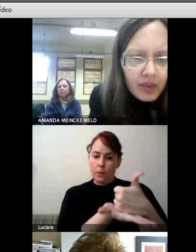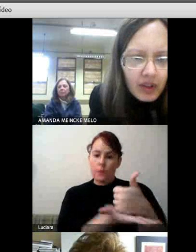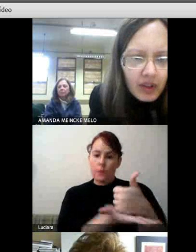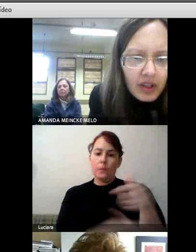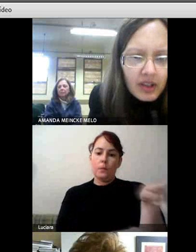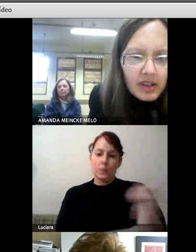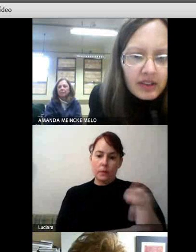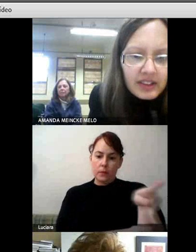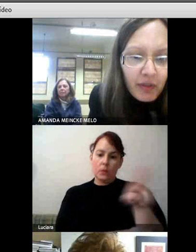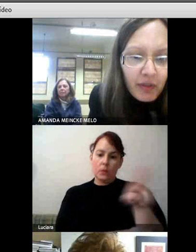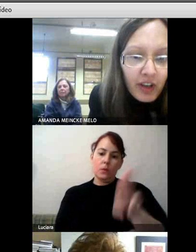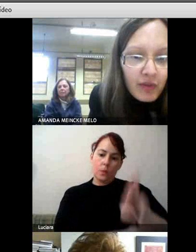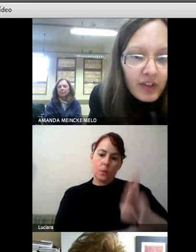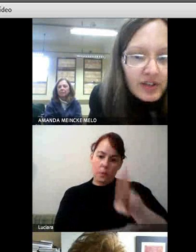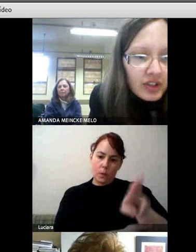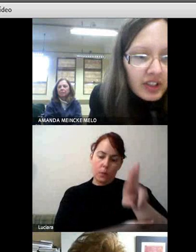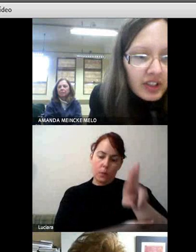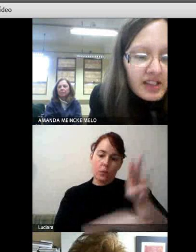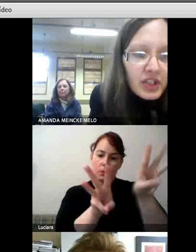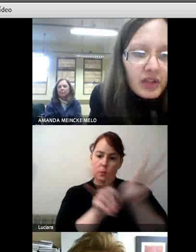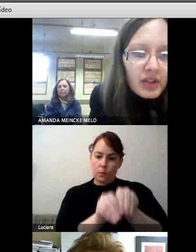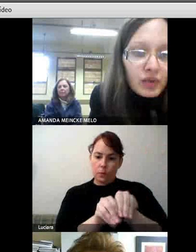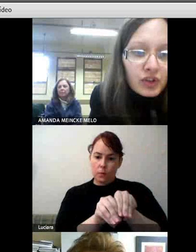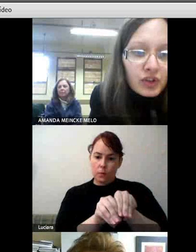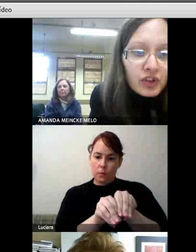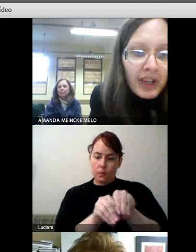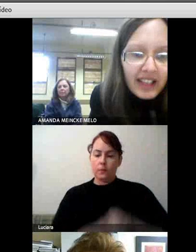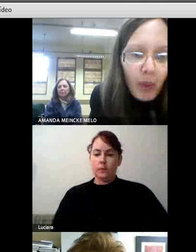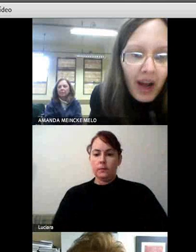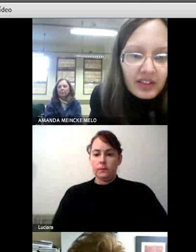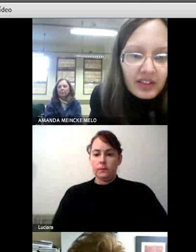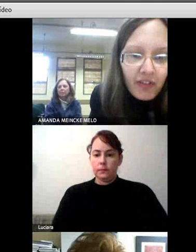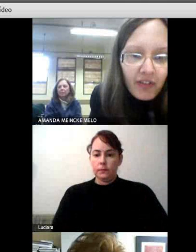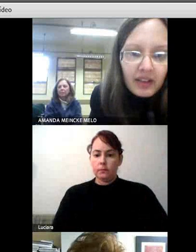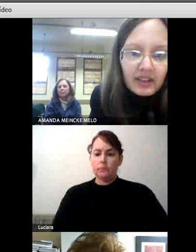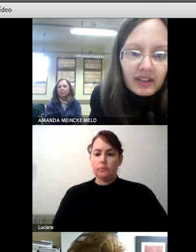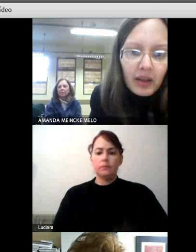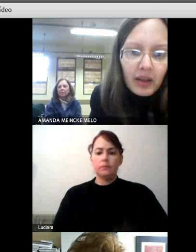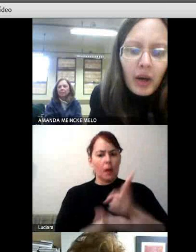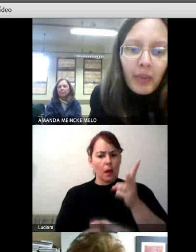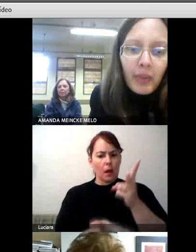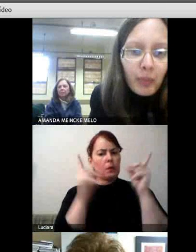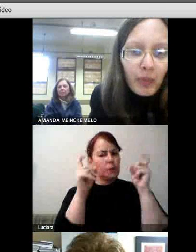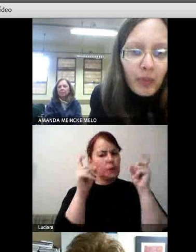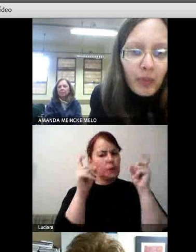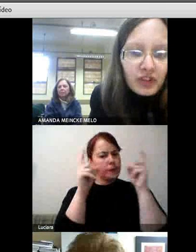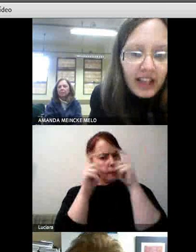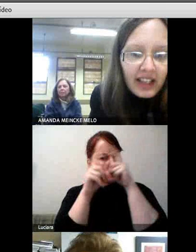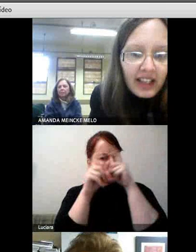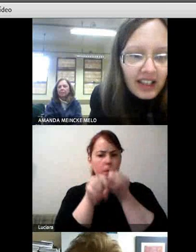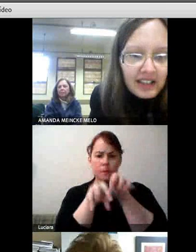em Pelotas. Sempre foi difícil de transmitir os usos mais adequados da ferramenta para proporcionar a interação